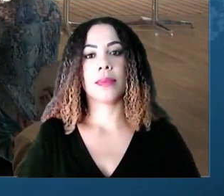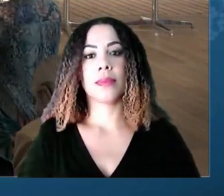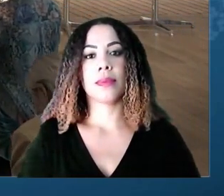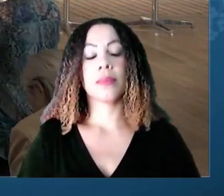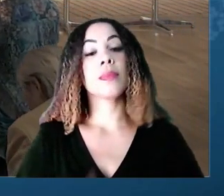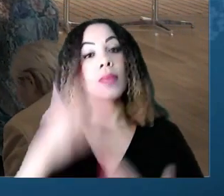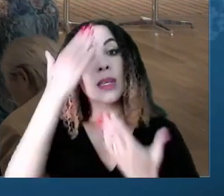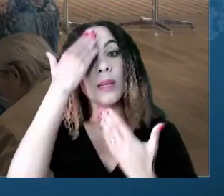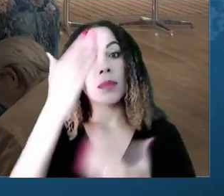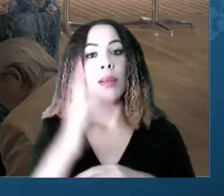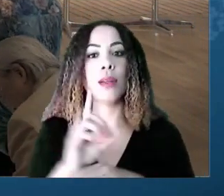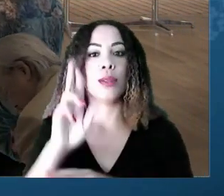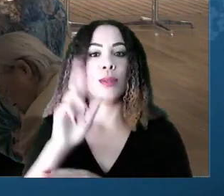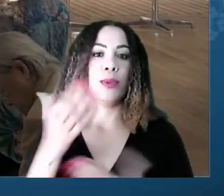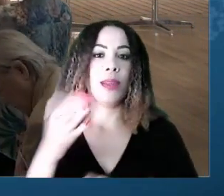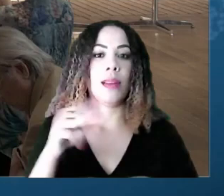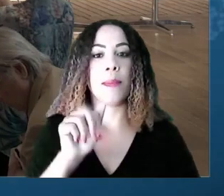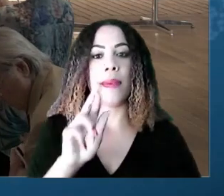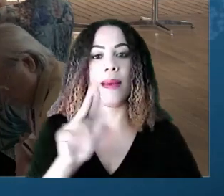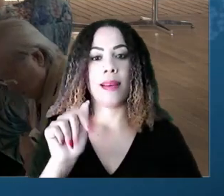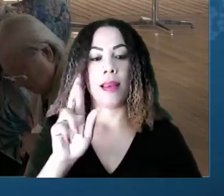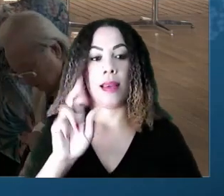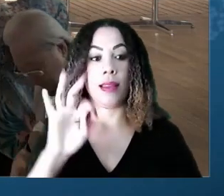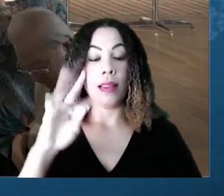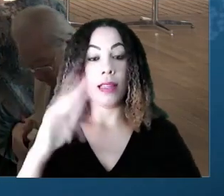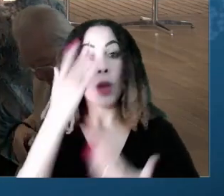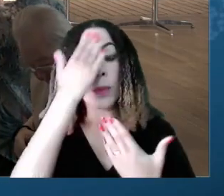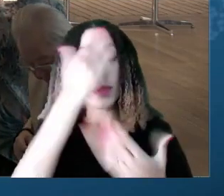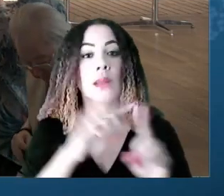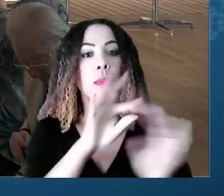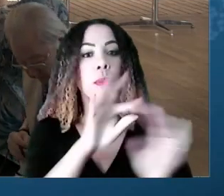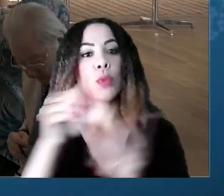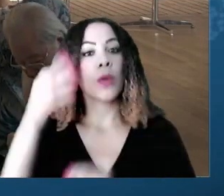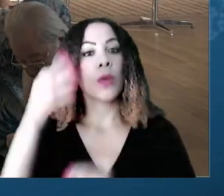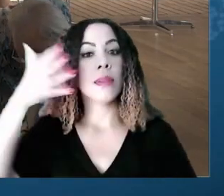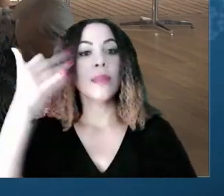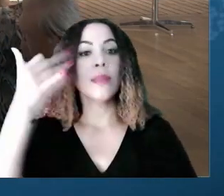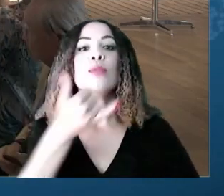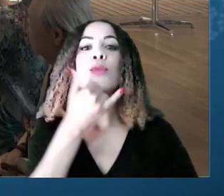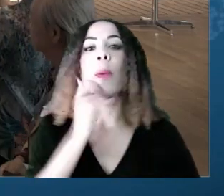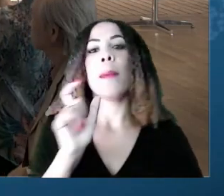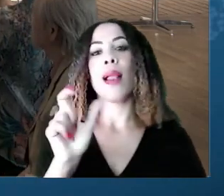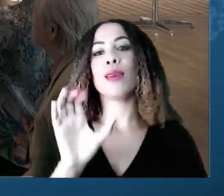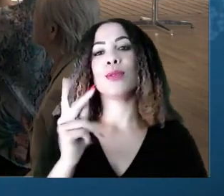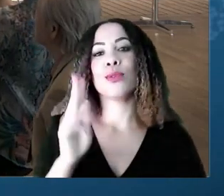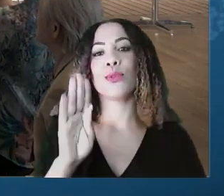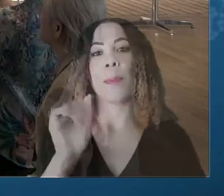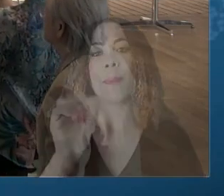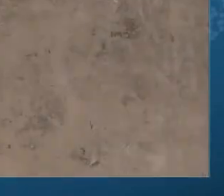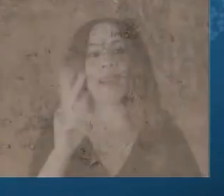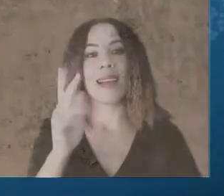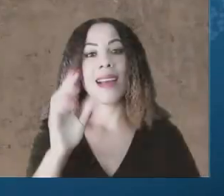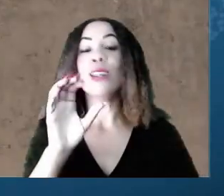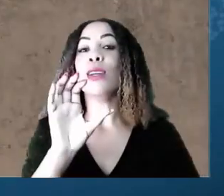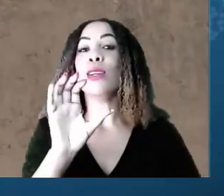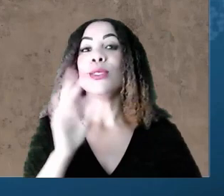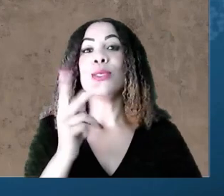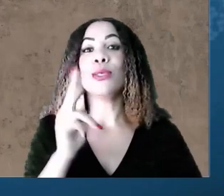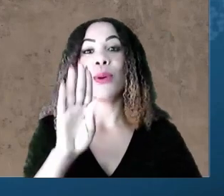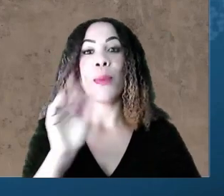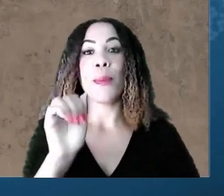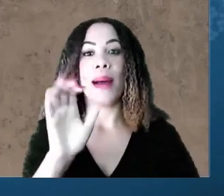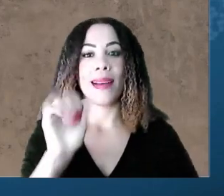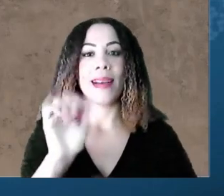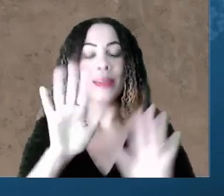Obrigada, doutora Margarete, obrigada a todos os palestrantes. Me desculpe pela Chewbacca. Mas, gente, não foi Chewbacca, não. Deixa eu explicar o que